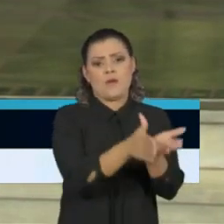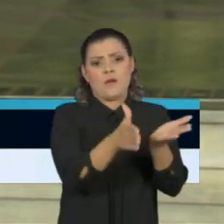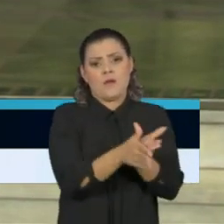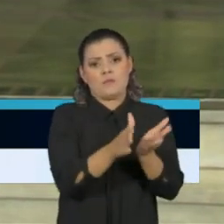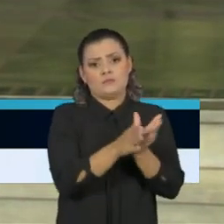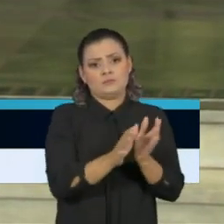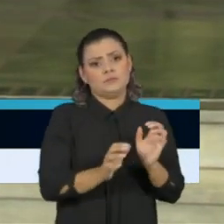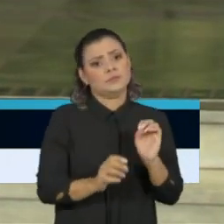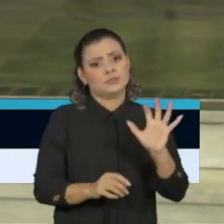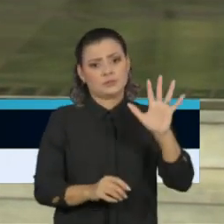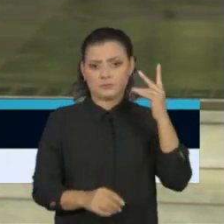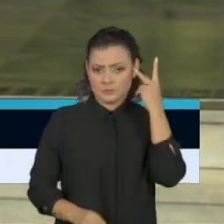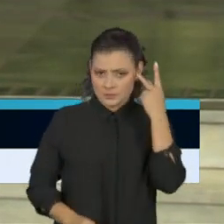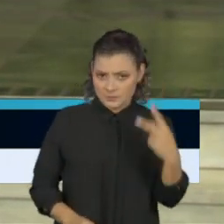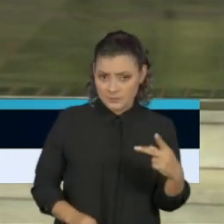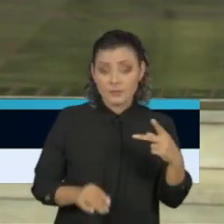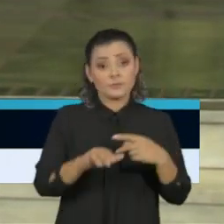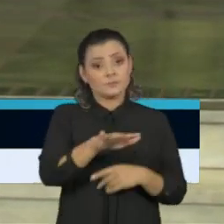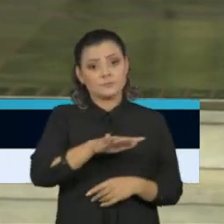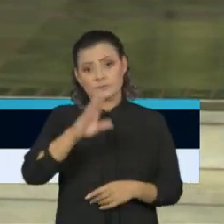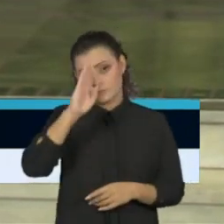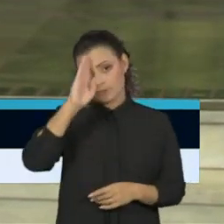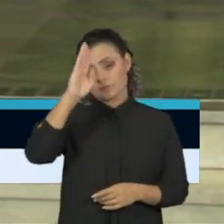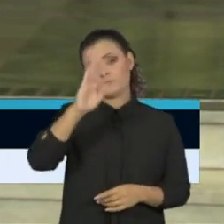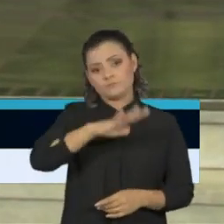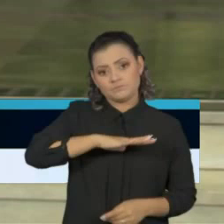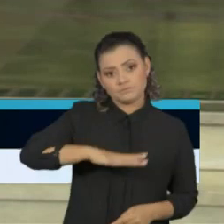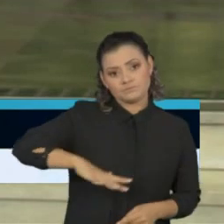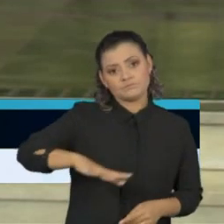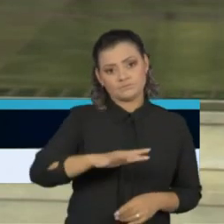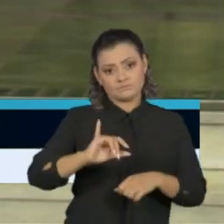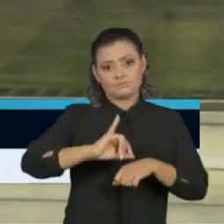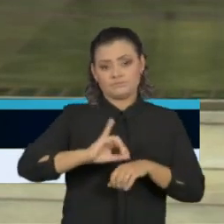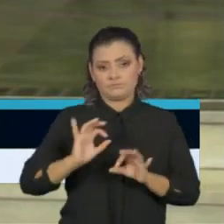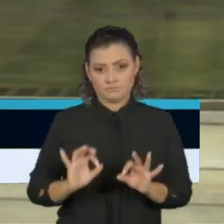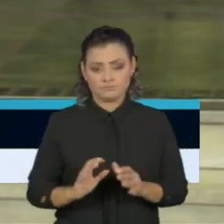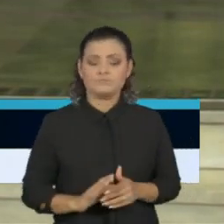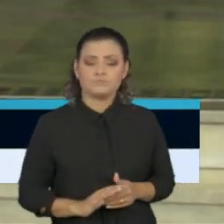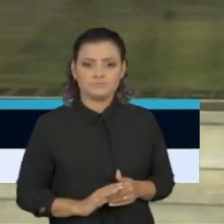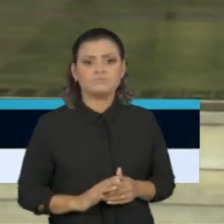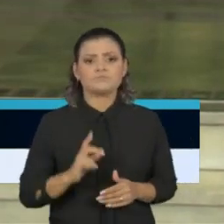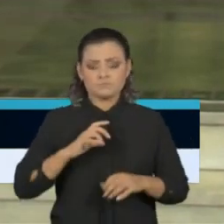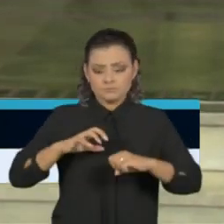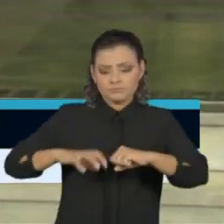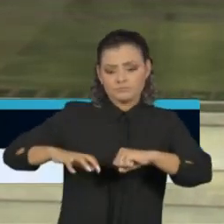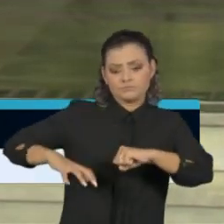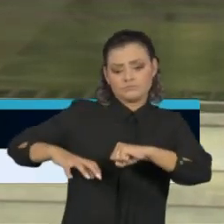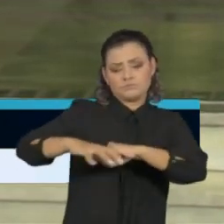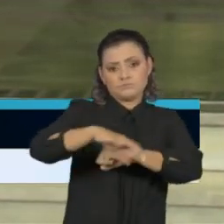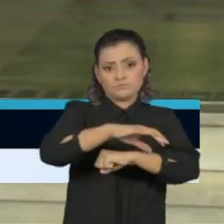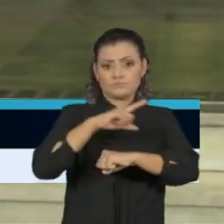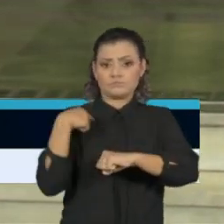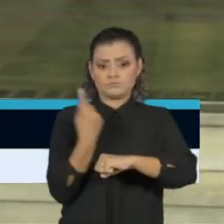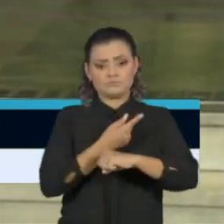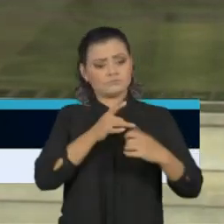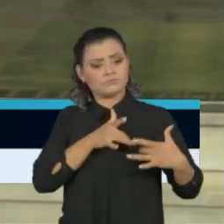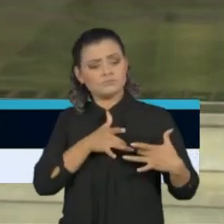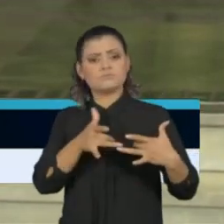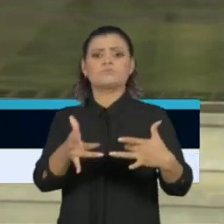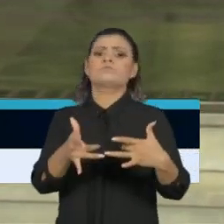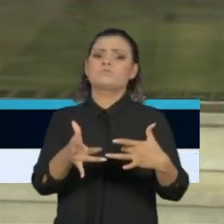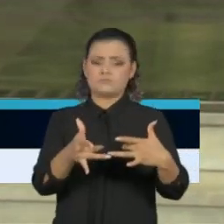Estado, especialmente da região metropolitana de São Paulo. Nós estamos solidários